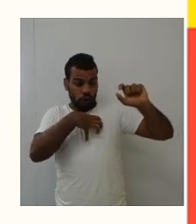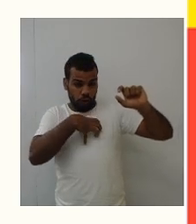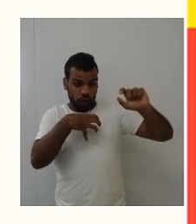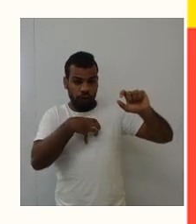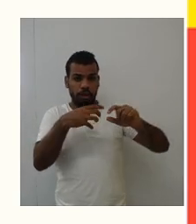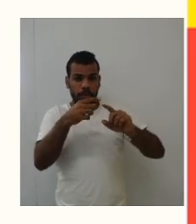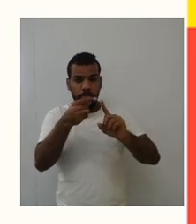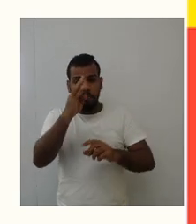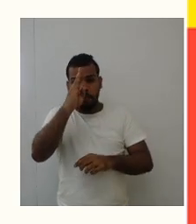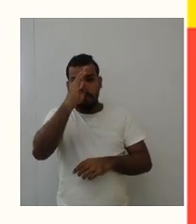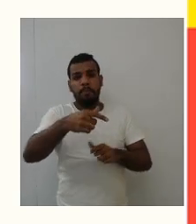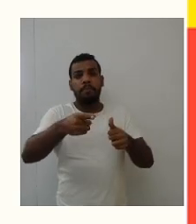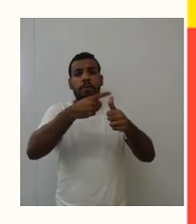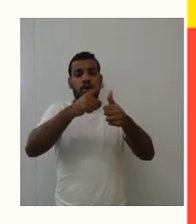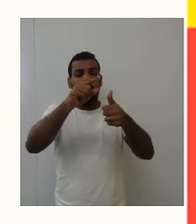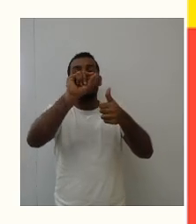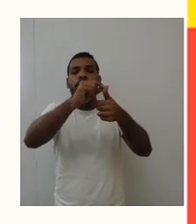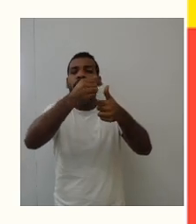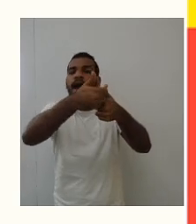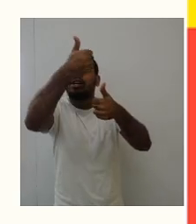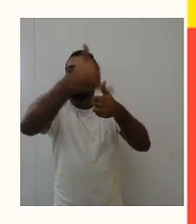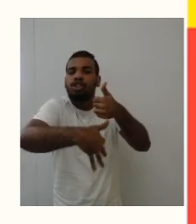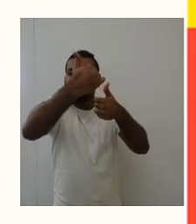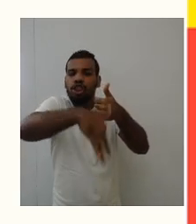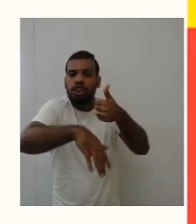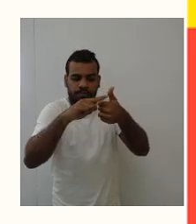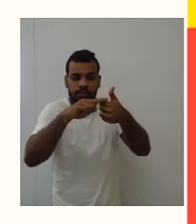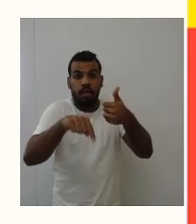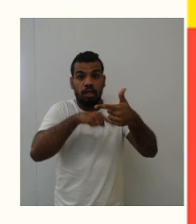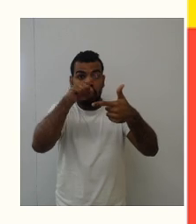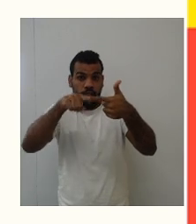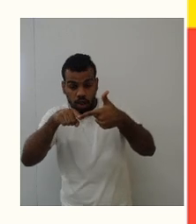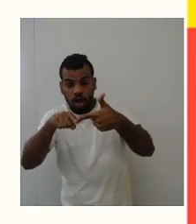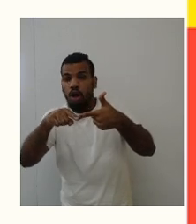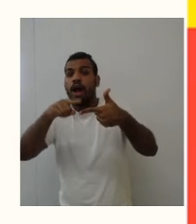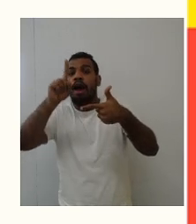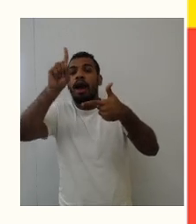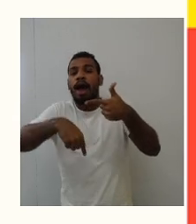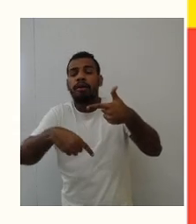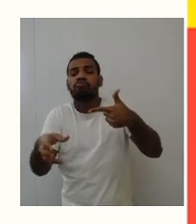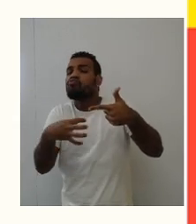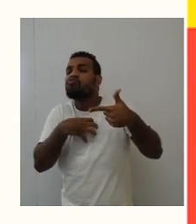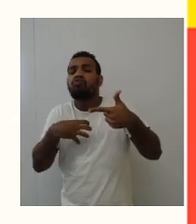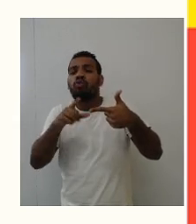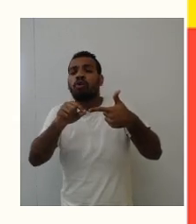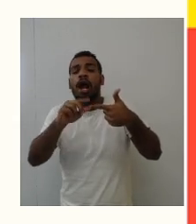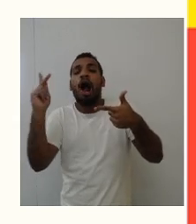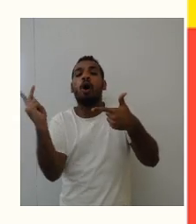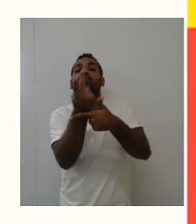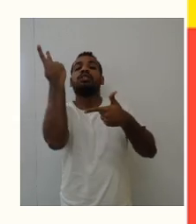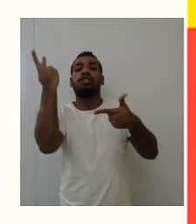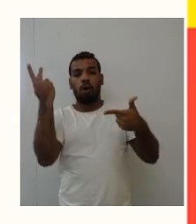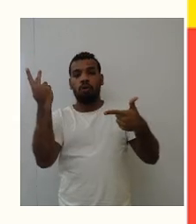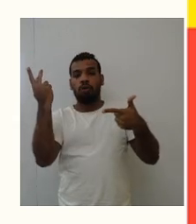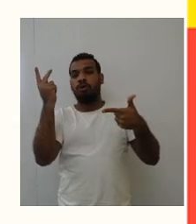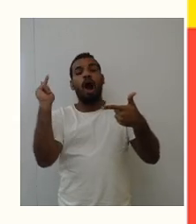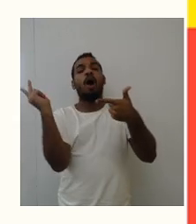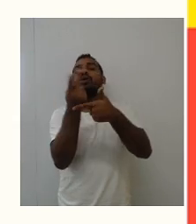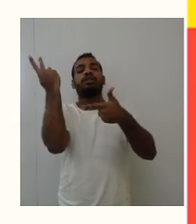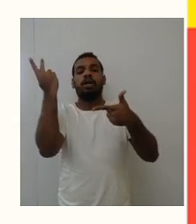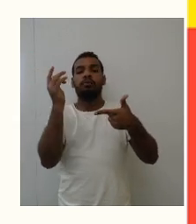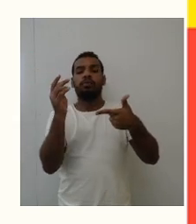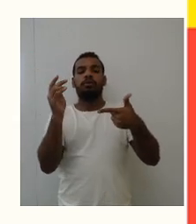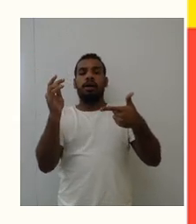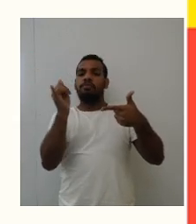é o efeito de sentido explicativo. O segundo é um efeito de sentido de causalidade, não é?